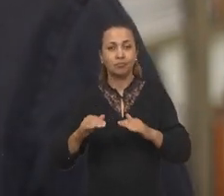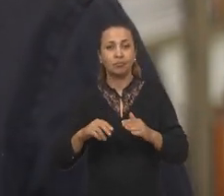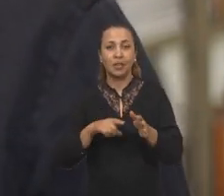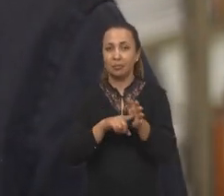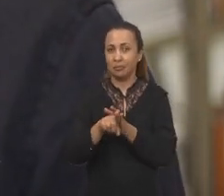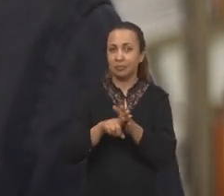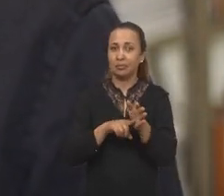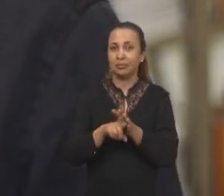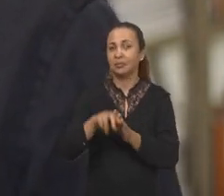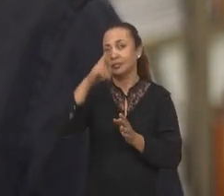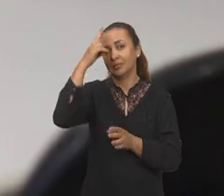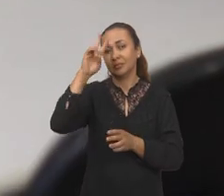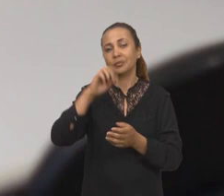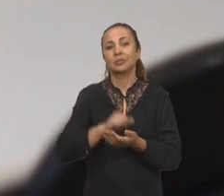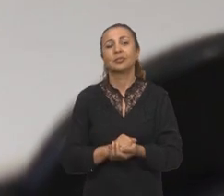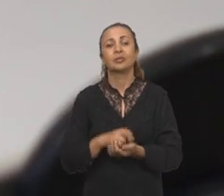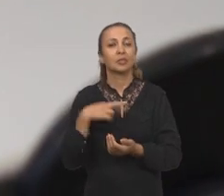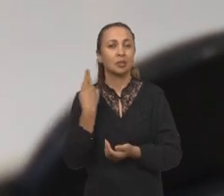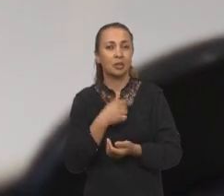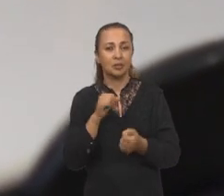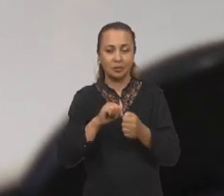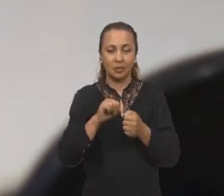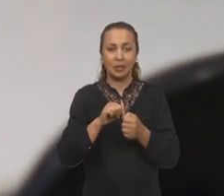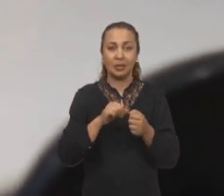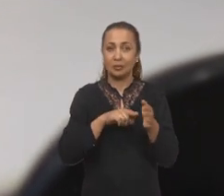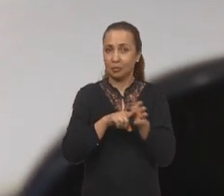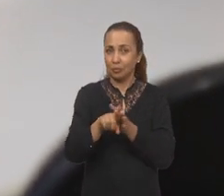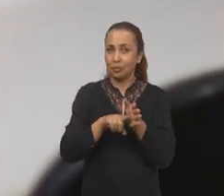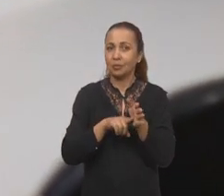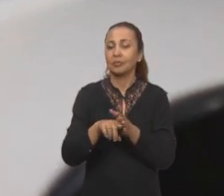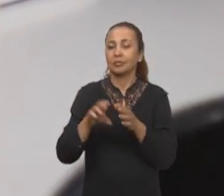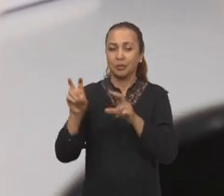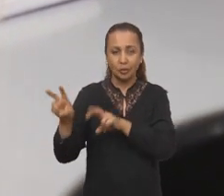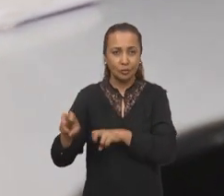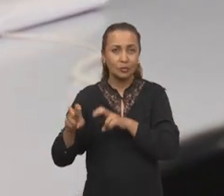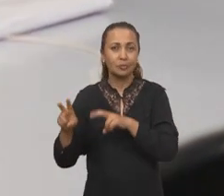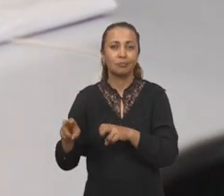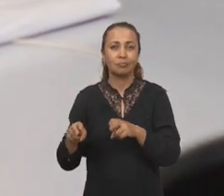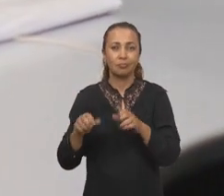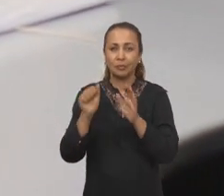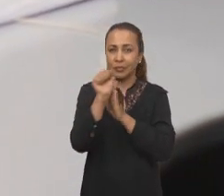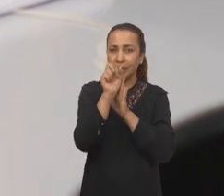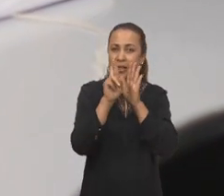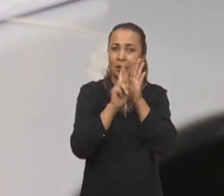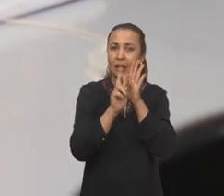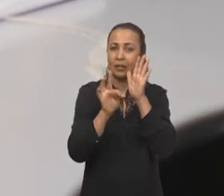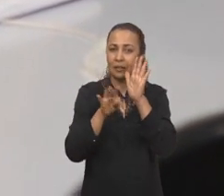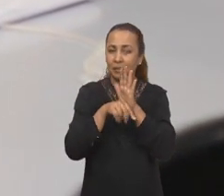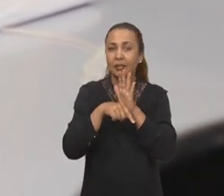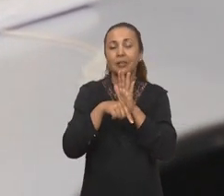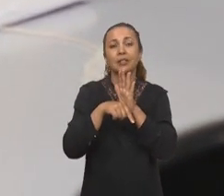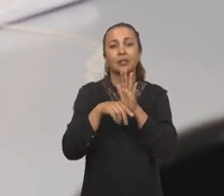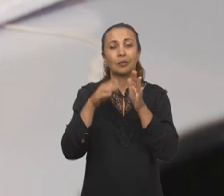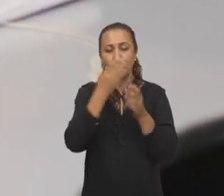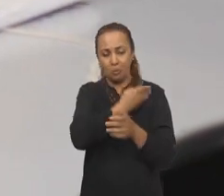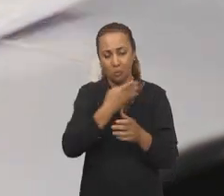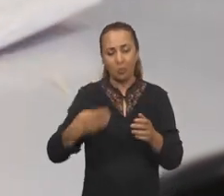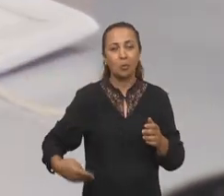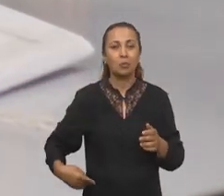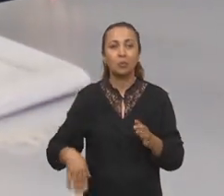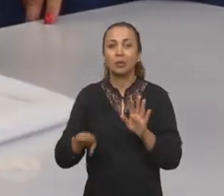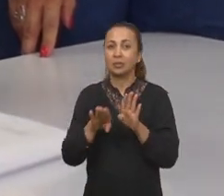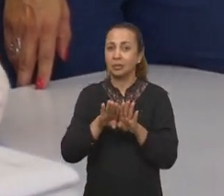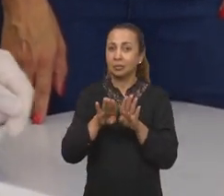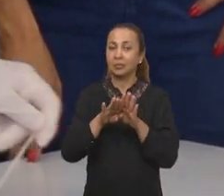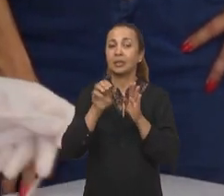pesquisa dos historiadores a gente faz pesquisa de campo a gente vai arquivos arquivos públicos arquivos privados